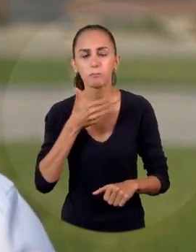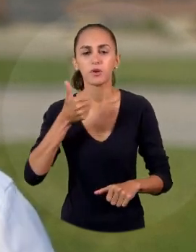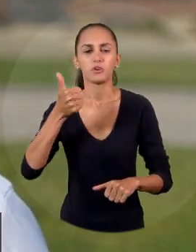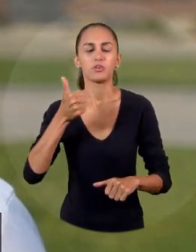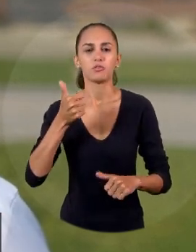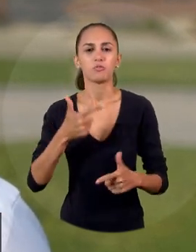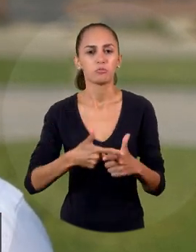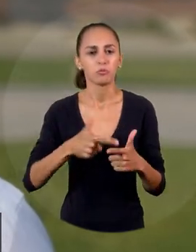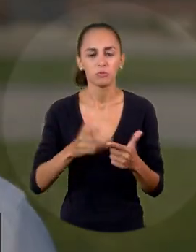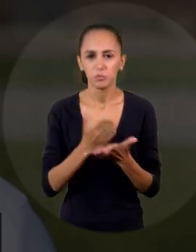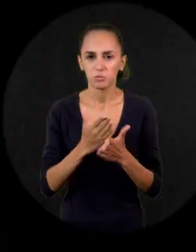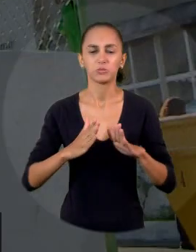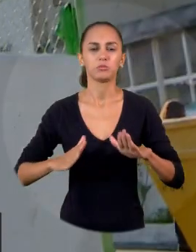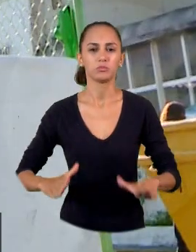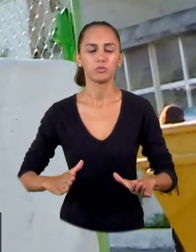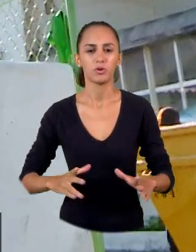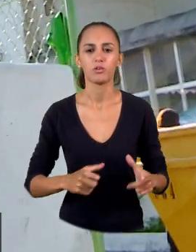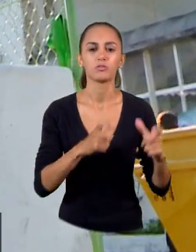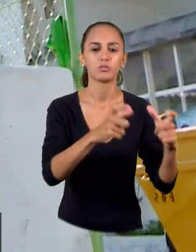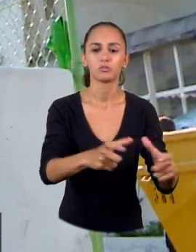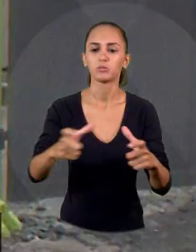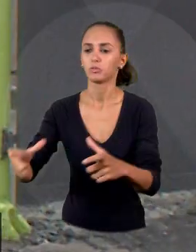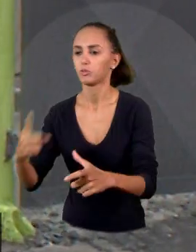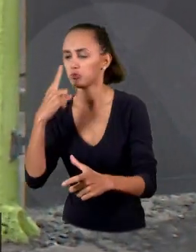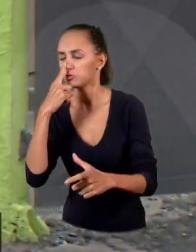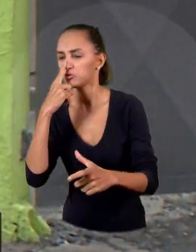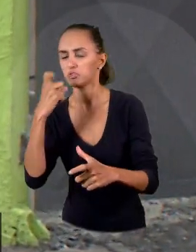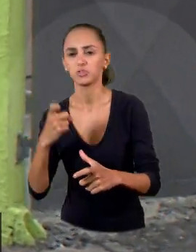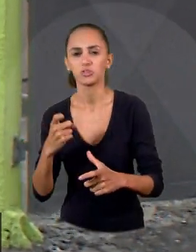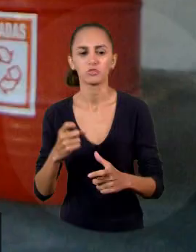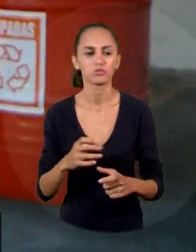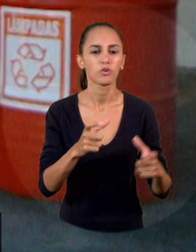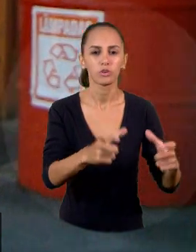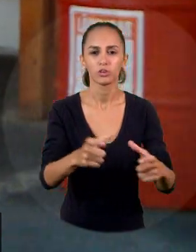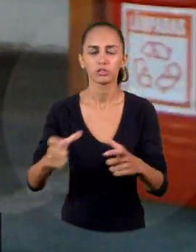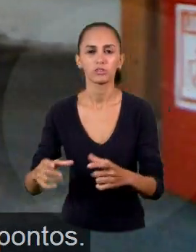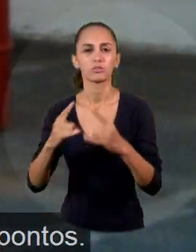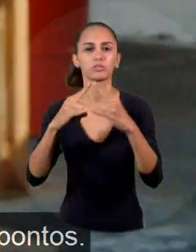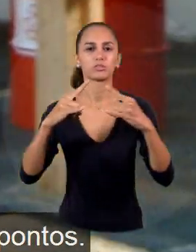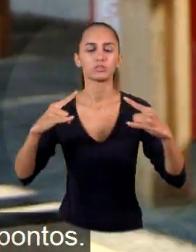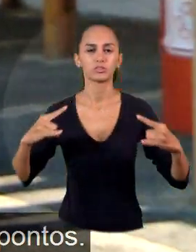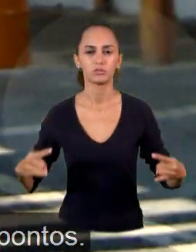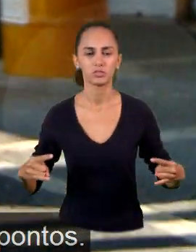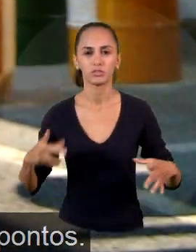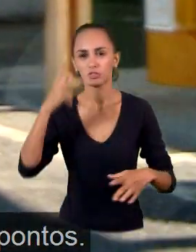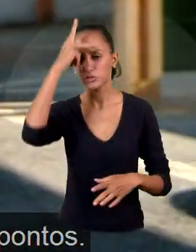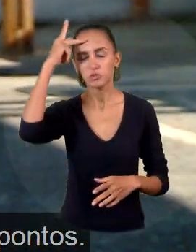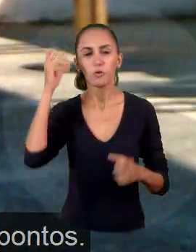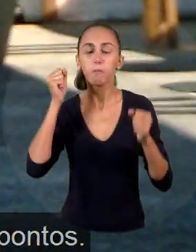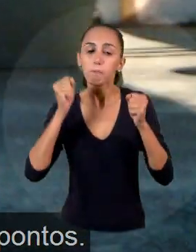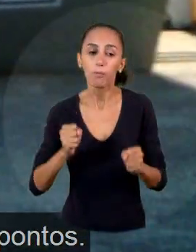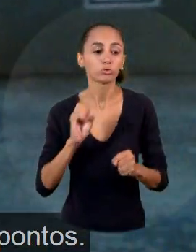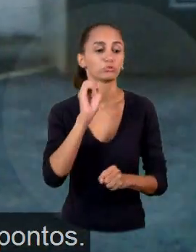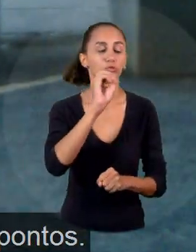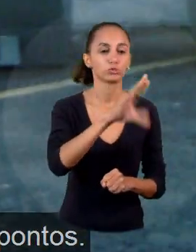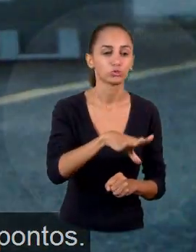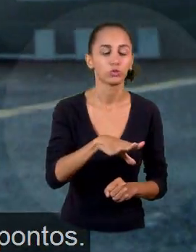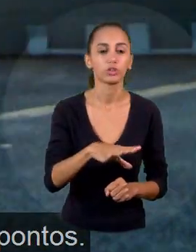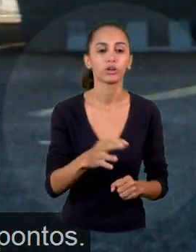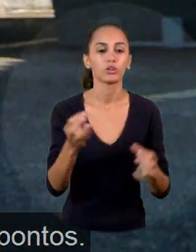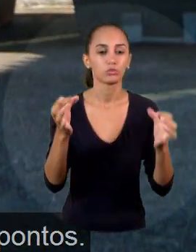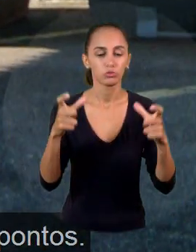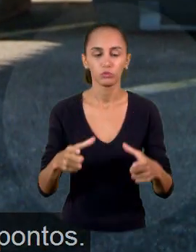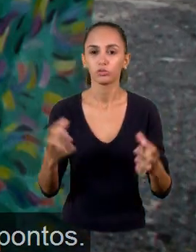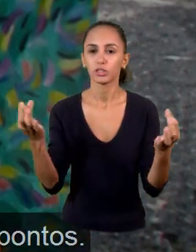problemas, colocando os ecopontos espalhados pela cidade para que as pessoas pudessem fazer o descarte dos resíduos, do resto